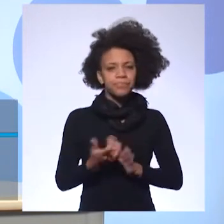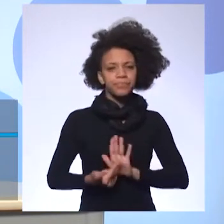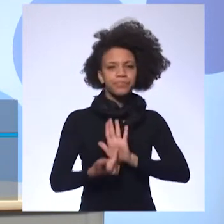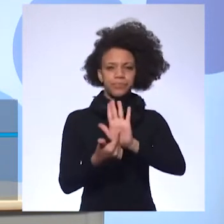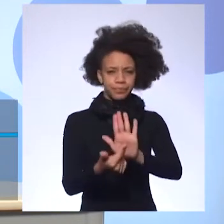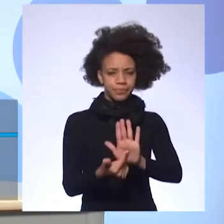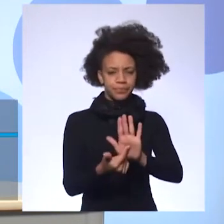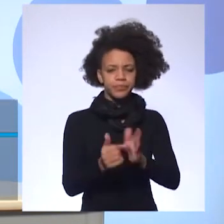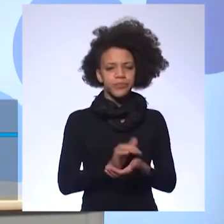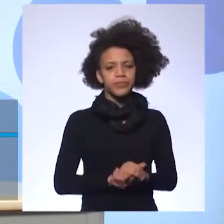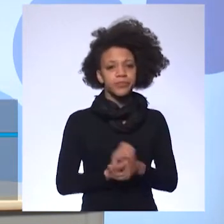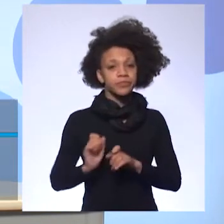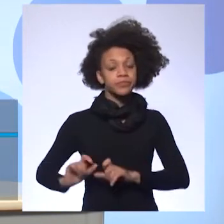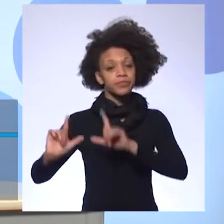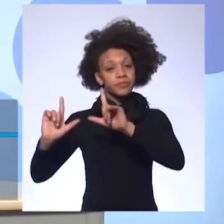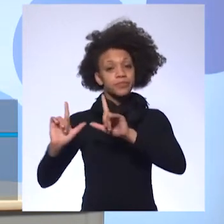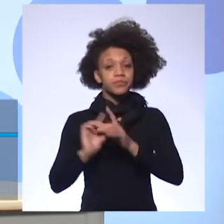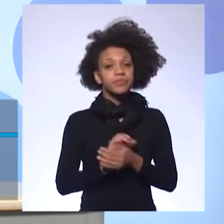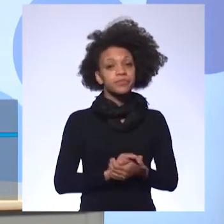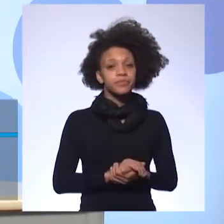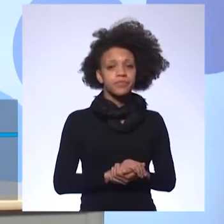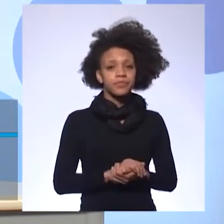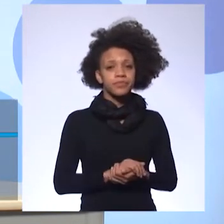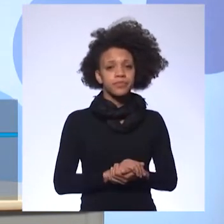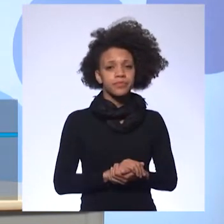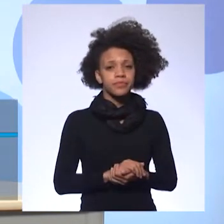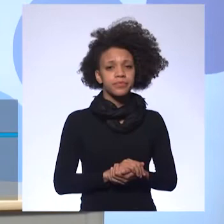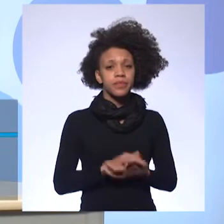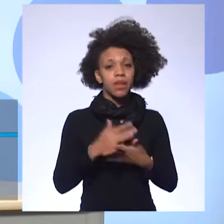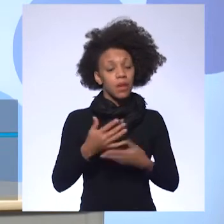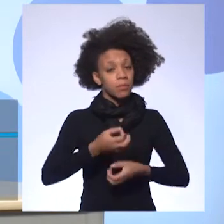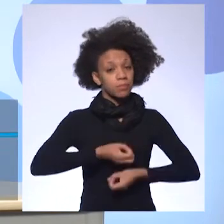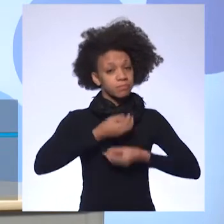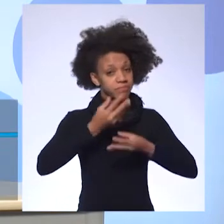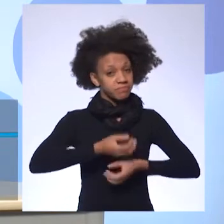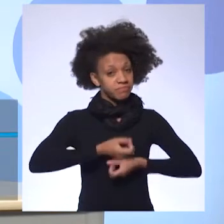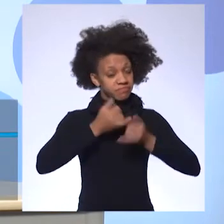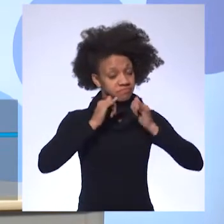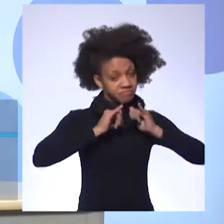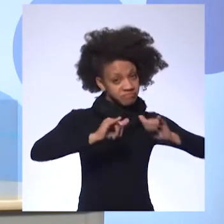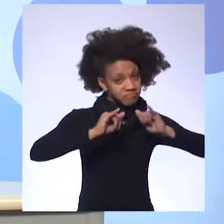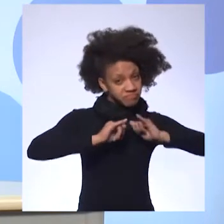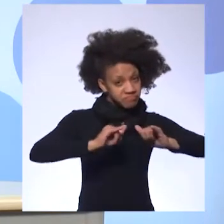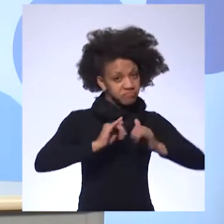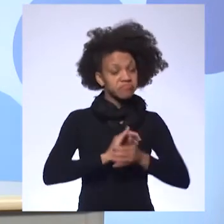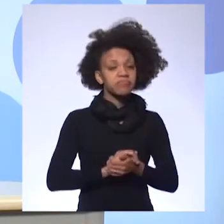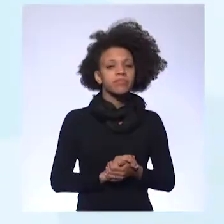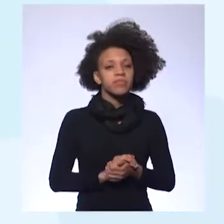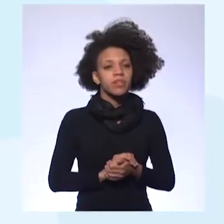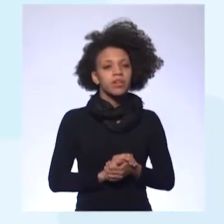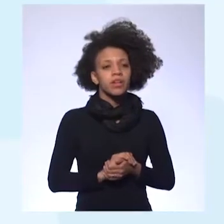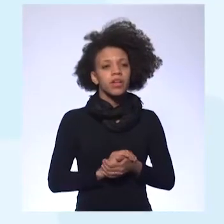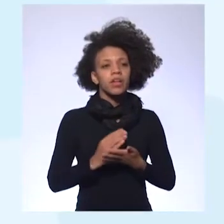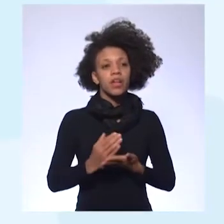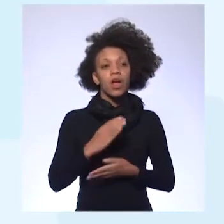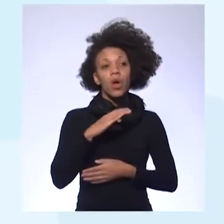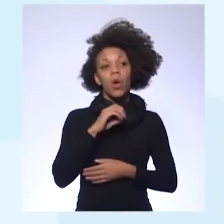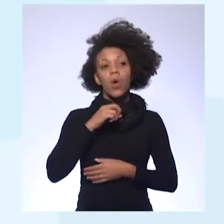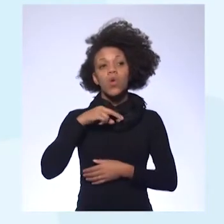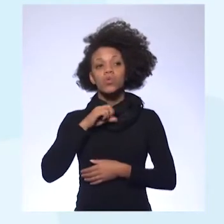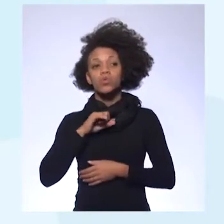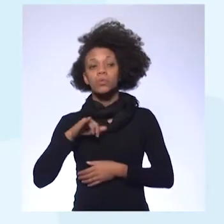vocês aí na tela, é uma notícia, né? Então, vai aparecer para vocês, consumidor quer